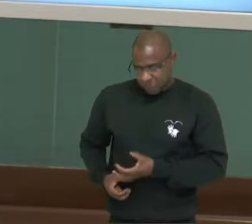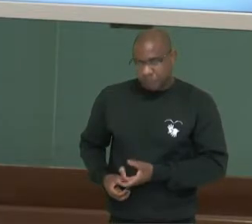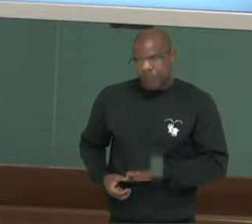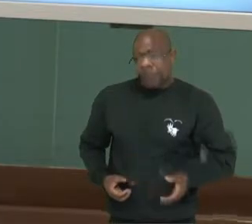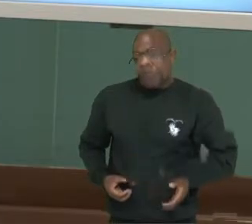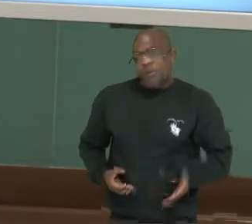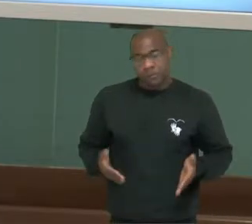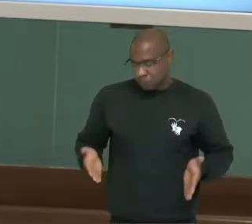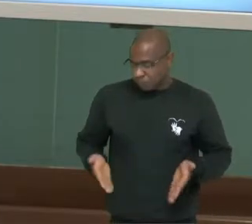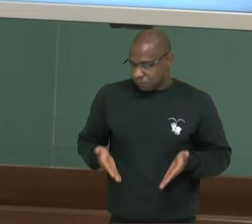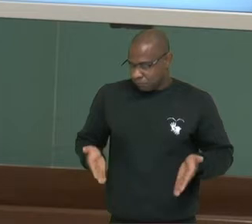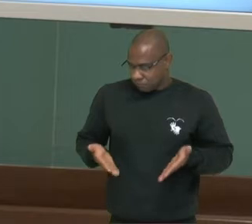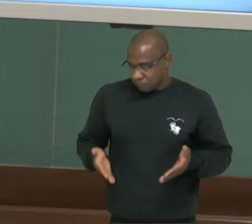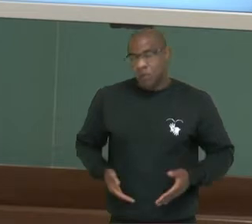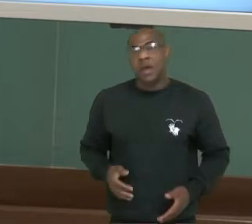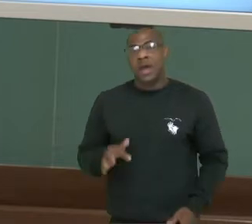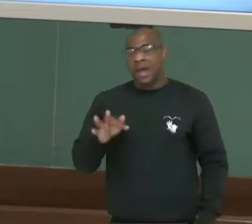ele